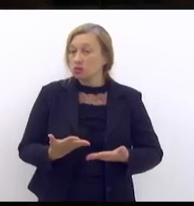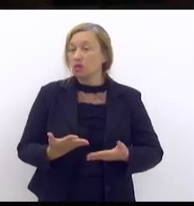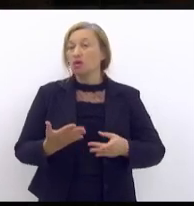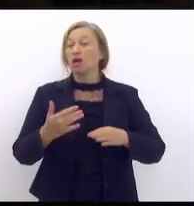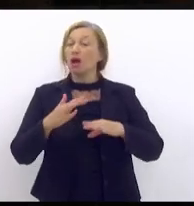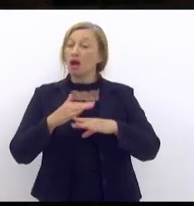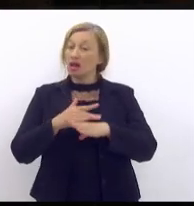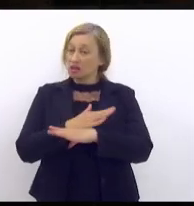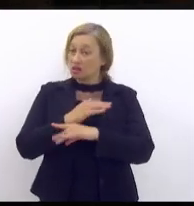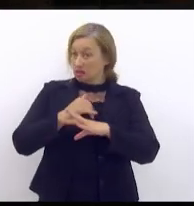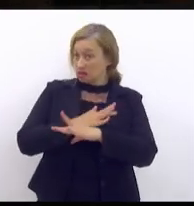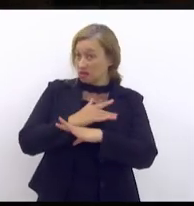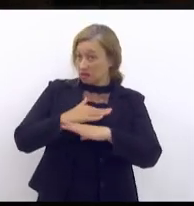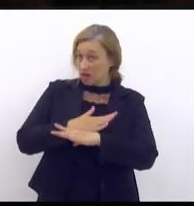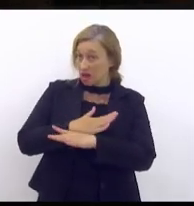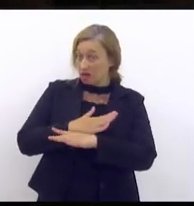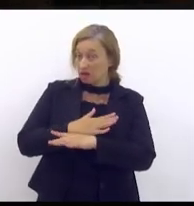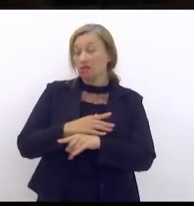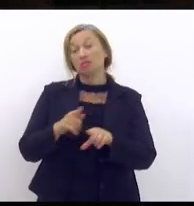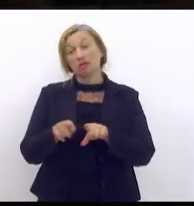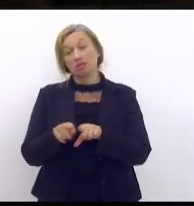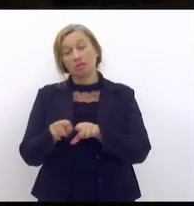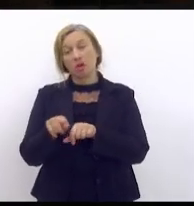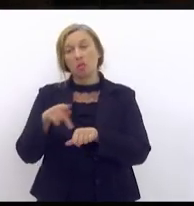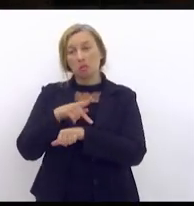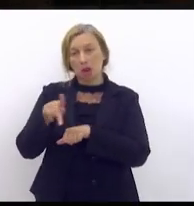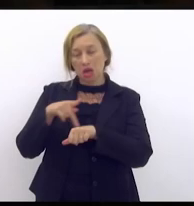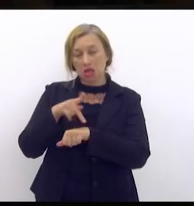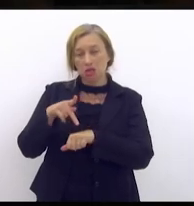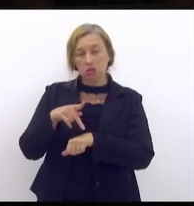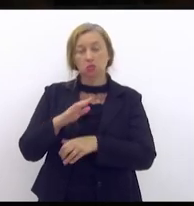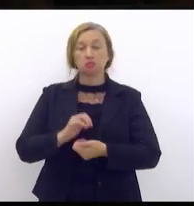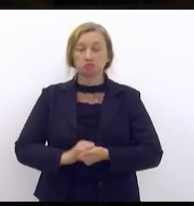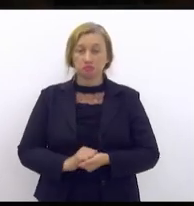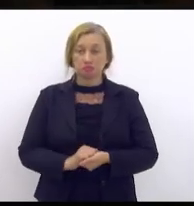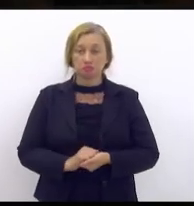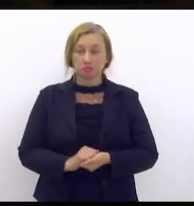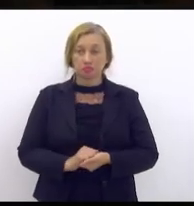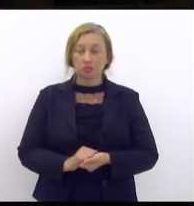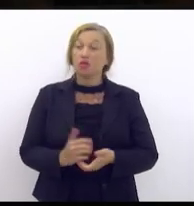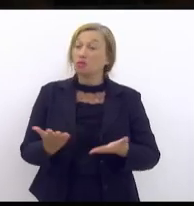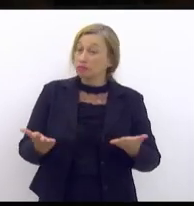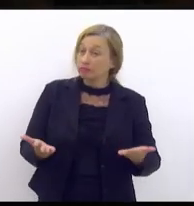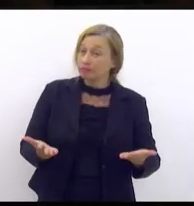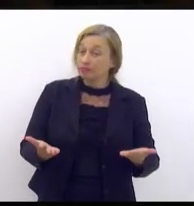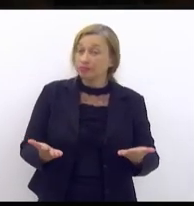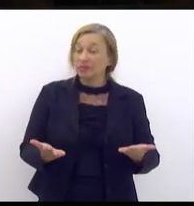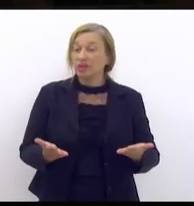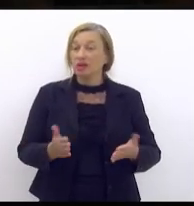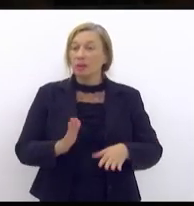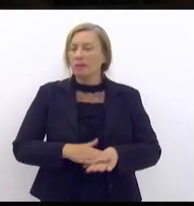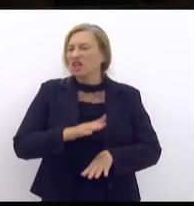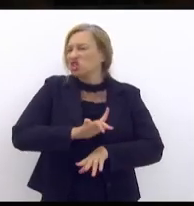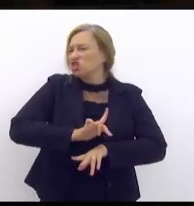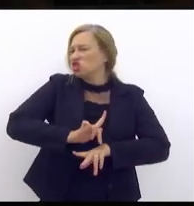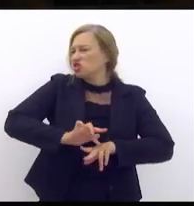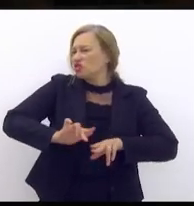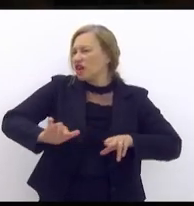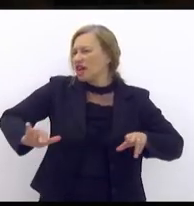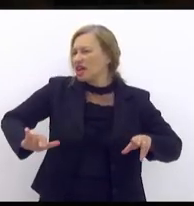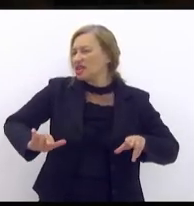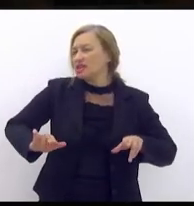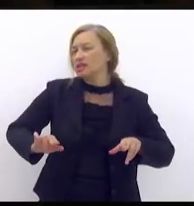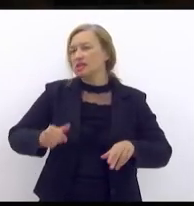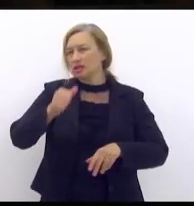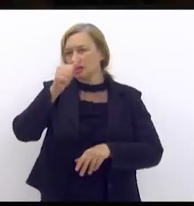esse país, como é, e ao nosso Rio de Janeiro, como é o caso das mais diversas